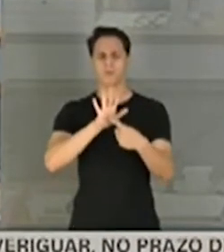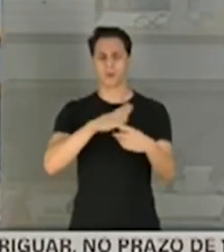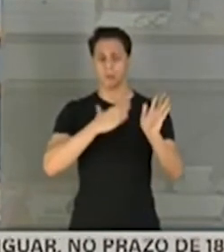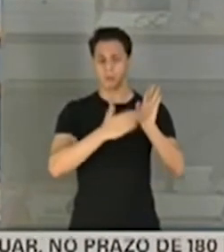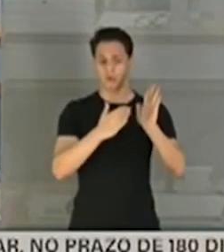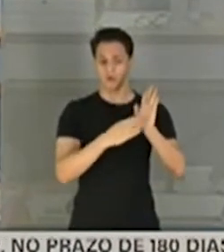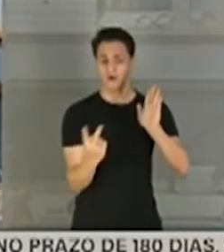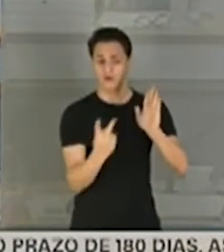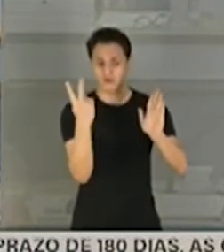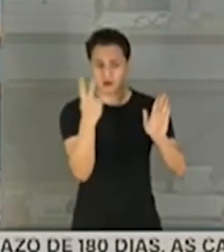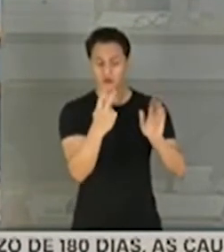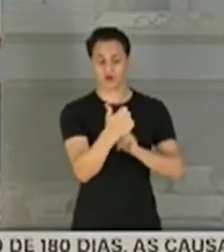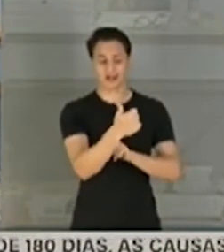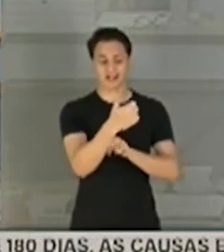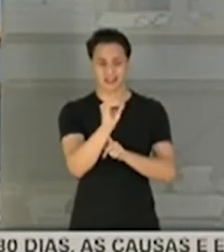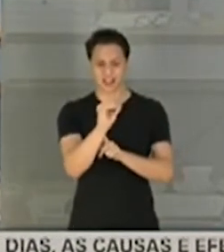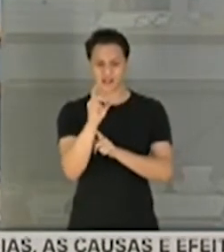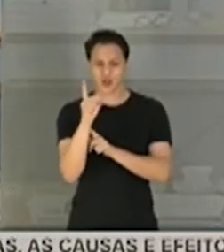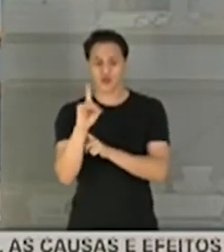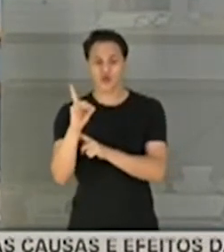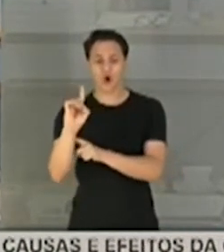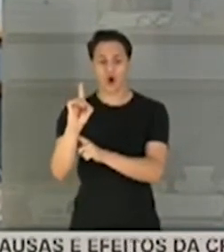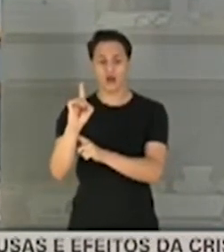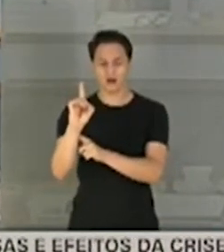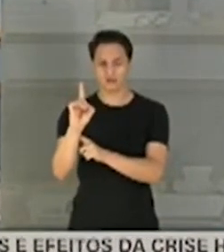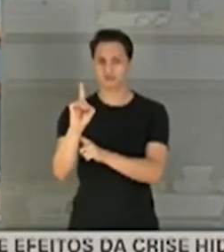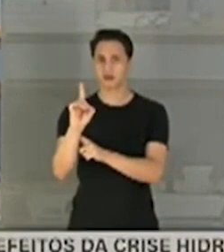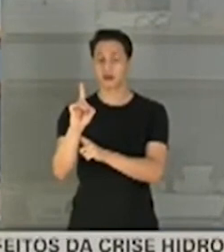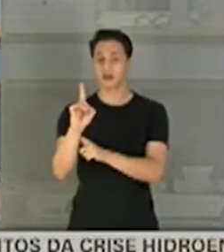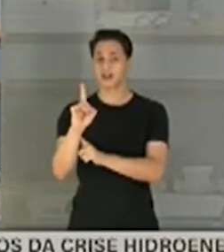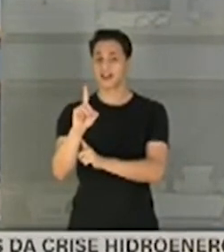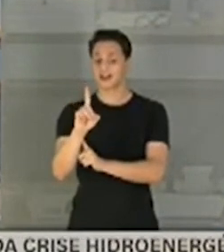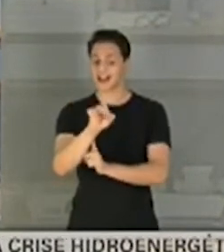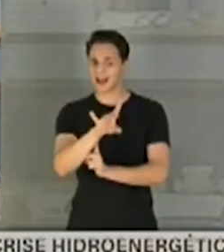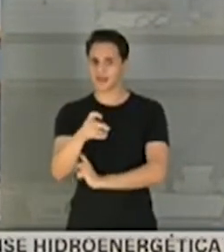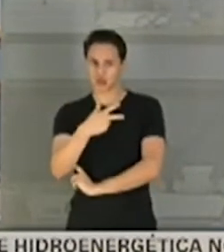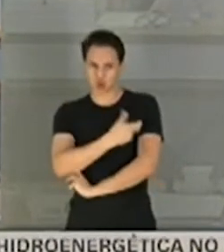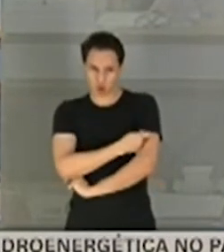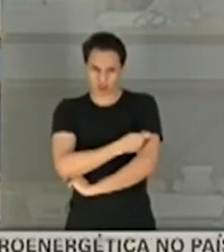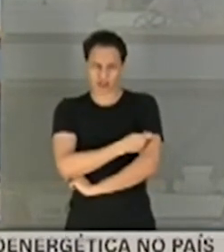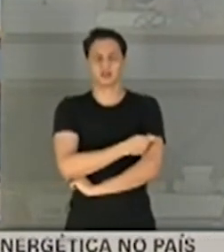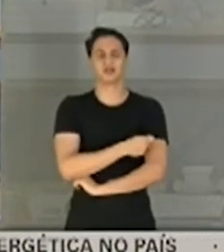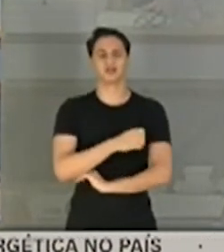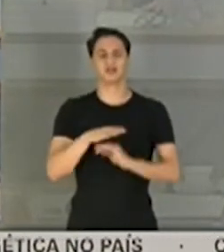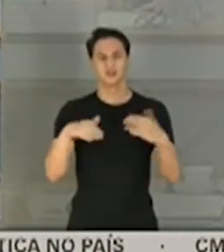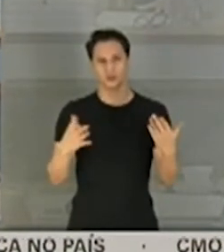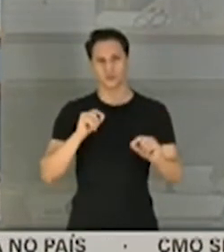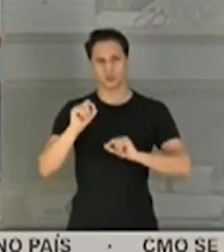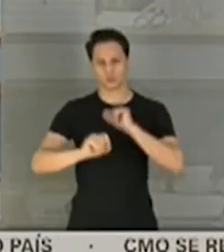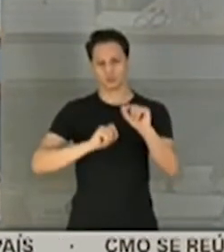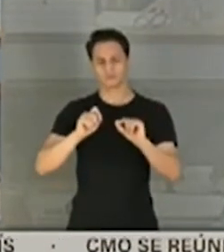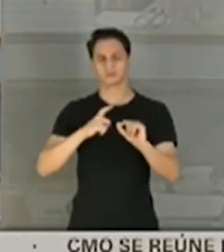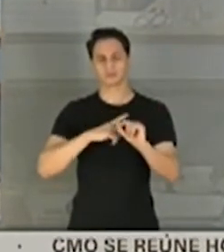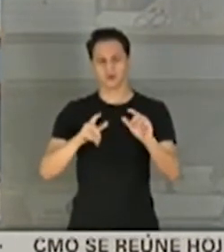da vacina é de $10 por dose, que, em razão de eventual aquisição de montante elevado de